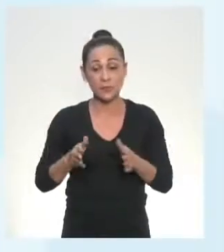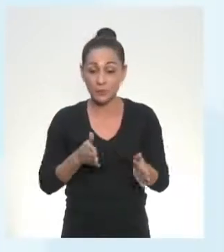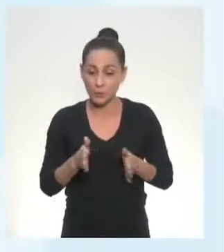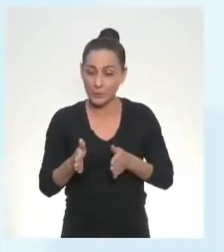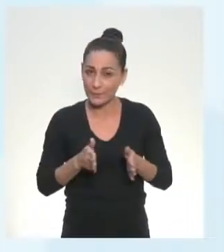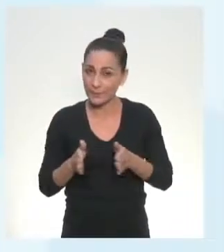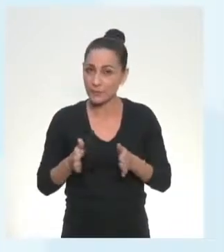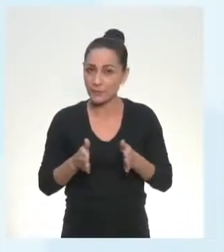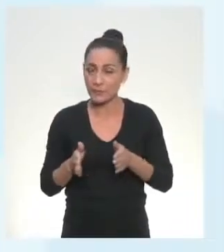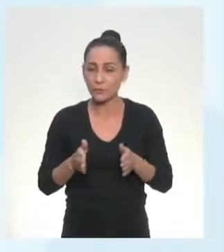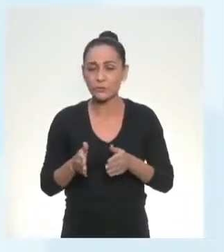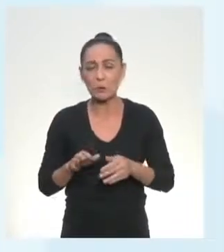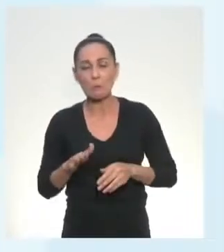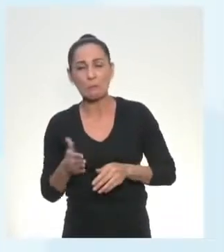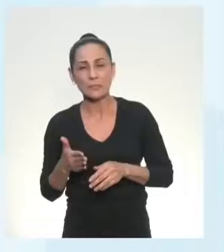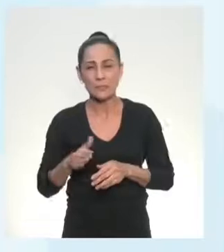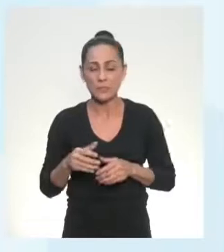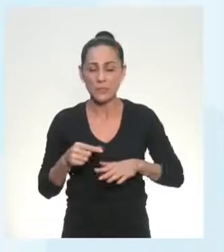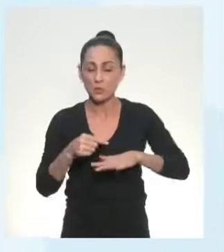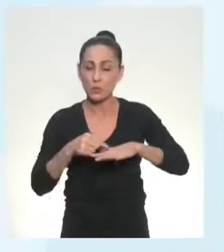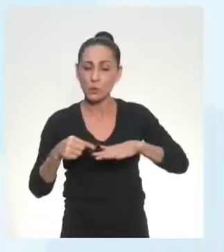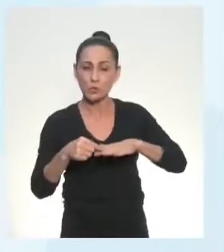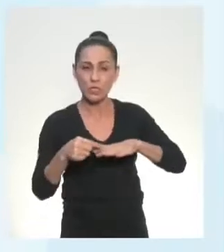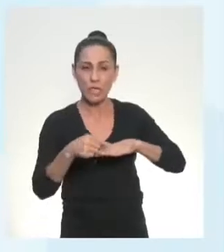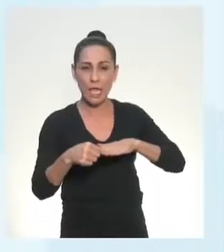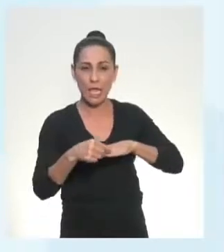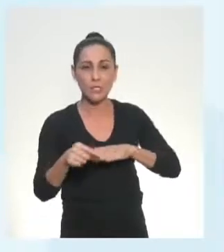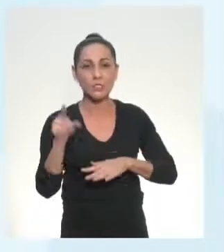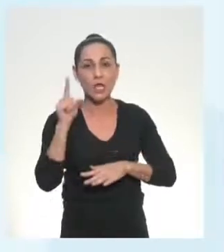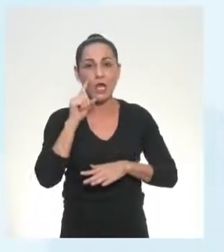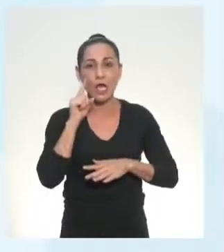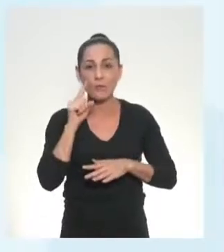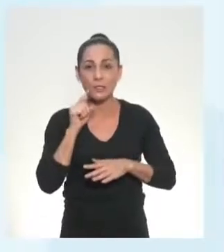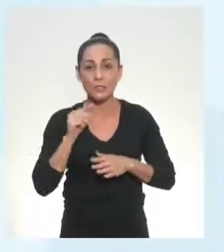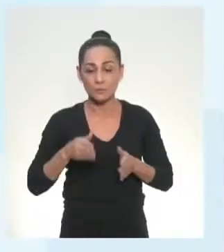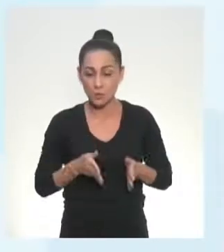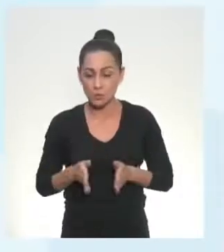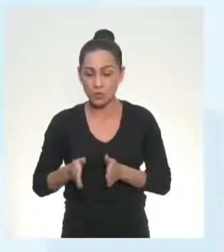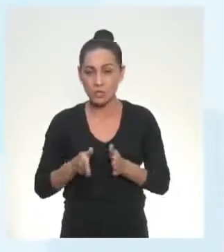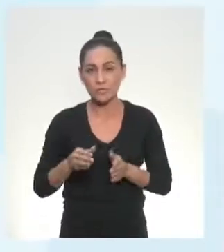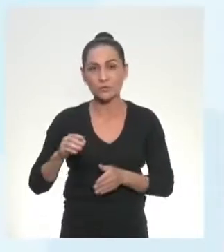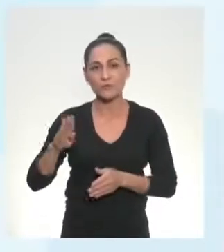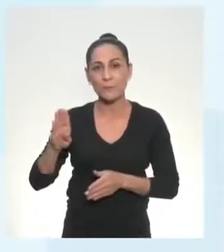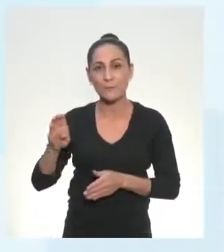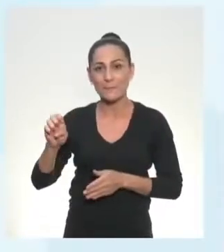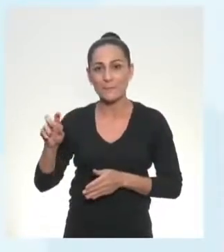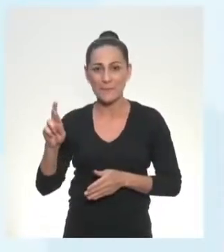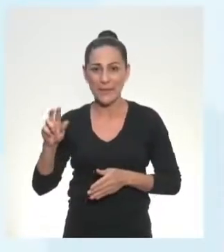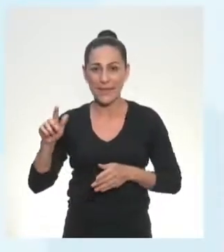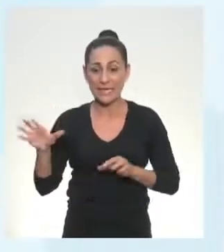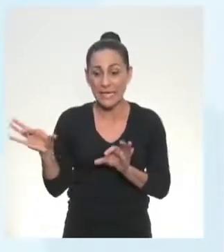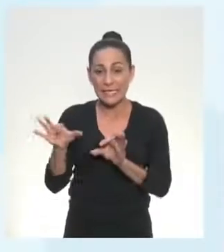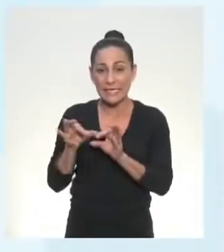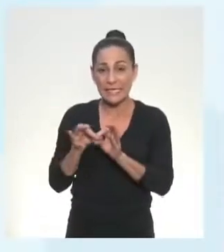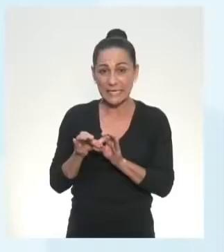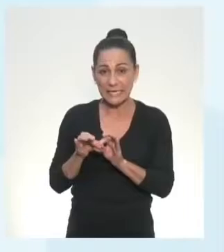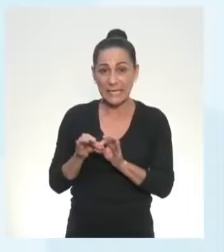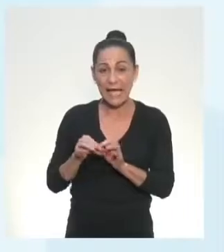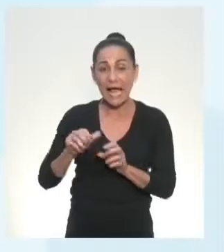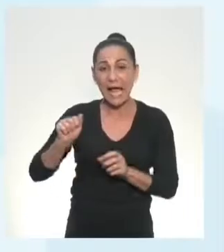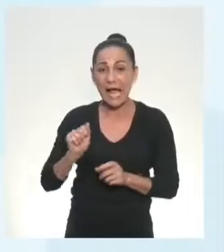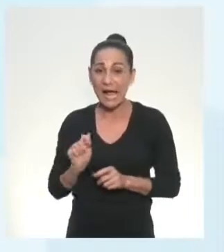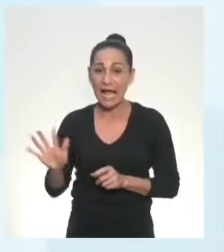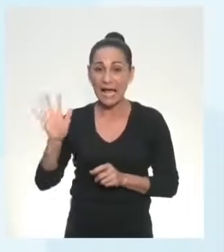períodos, né? Chegando aí ao continente americano pelo Estreito de Bering, né? Que liga aí a Ásia com a América,